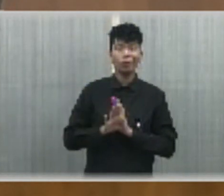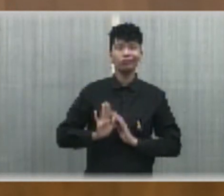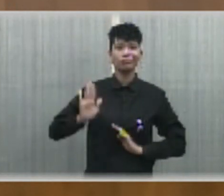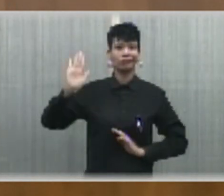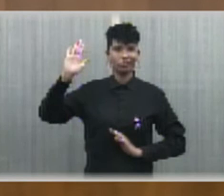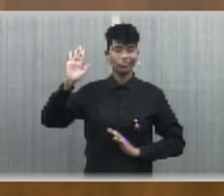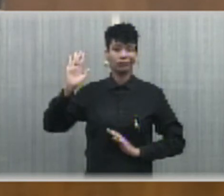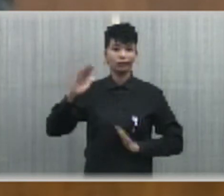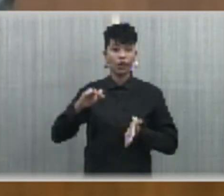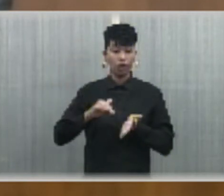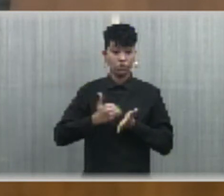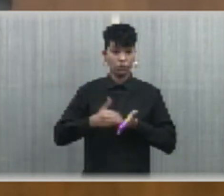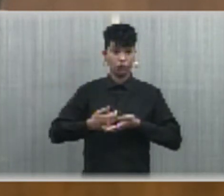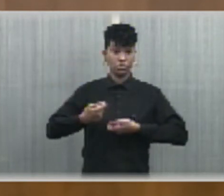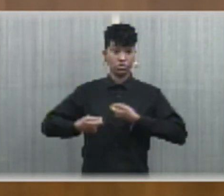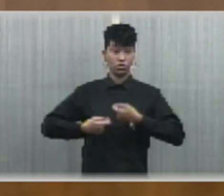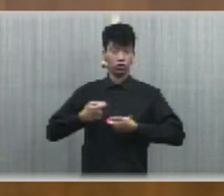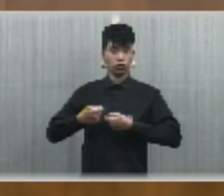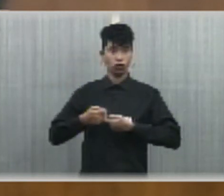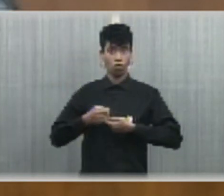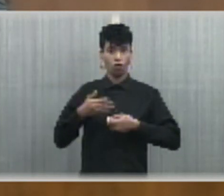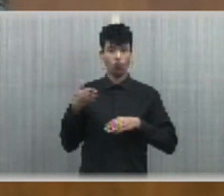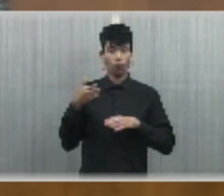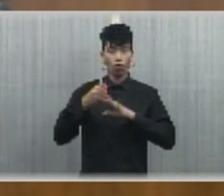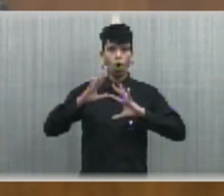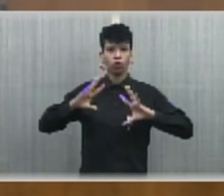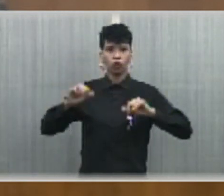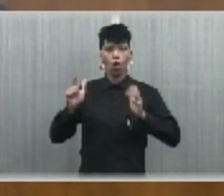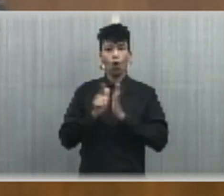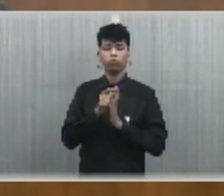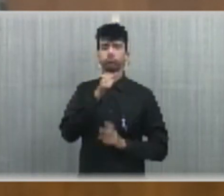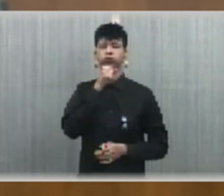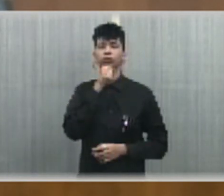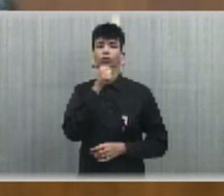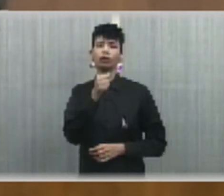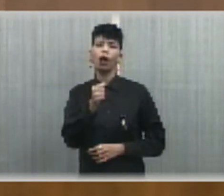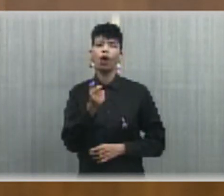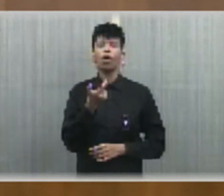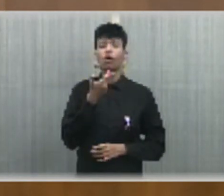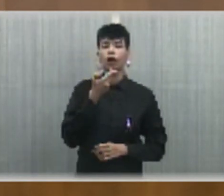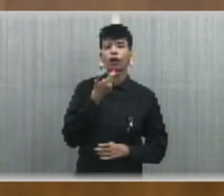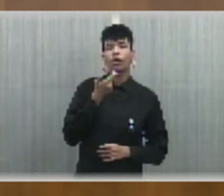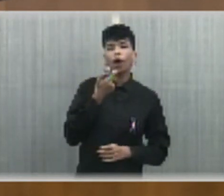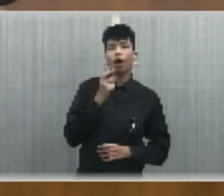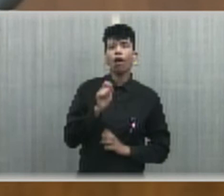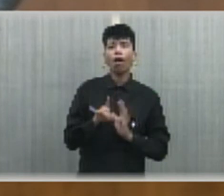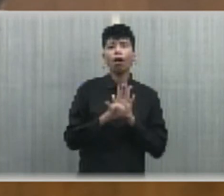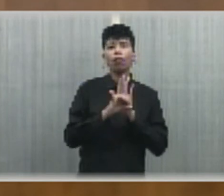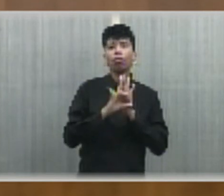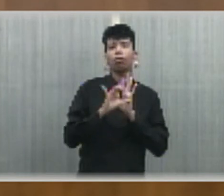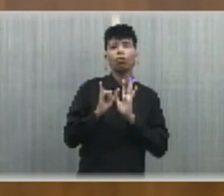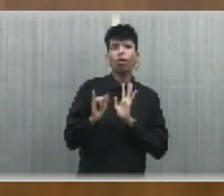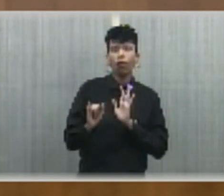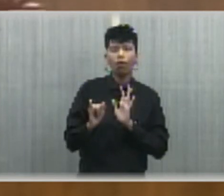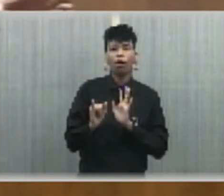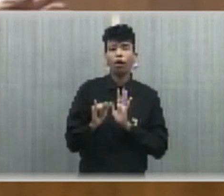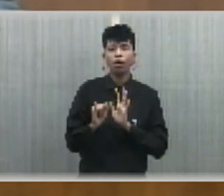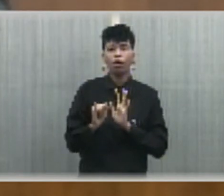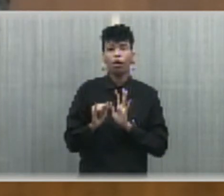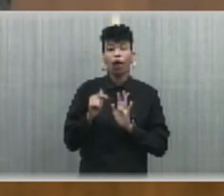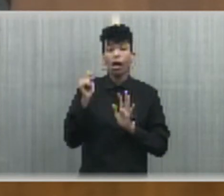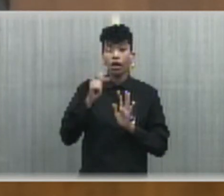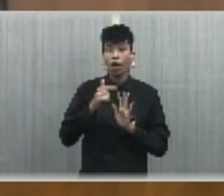que era secretário de Fazenda, foi para toda a imprensa dizer que essa lei que